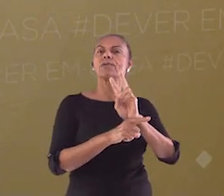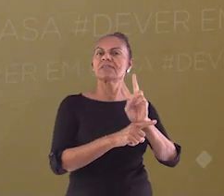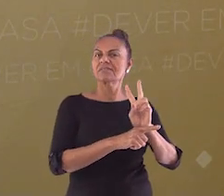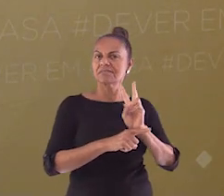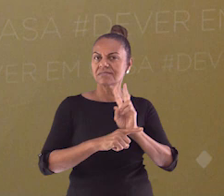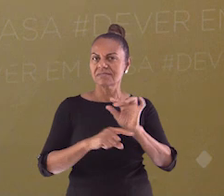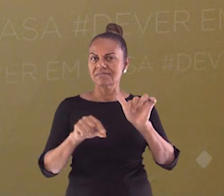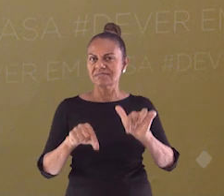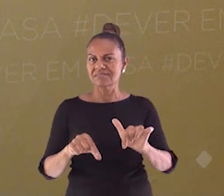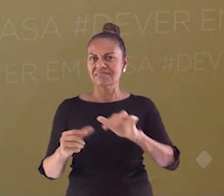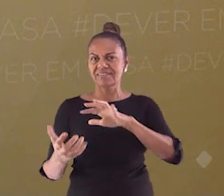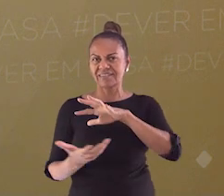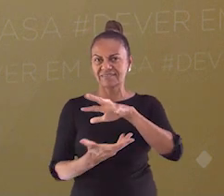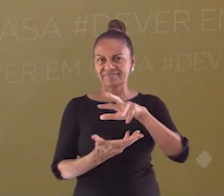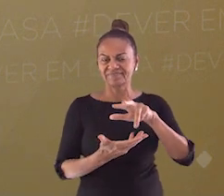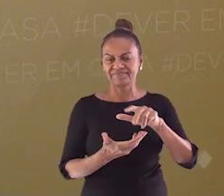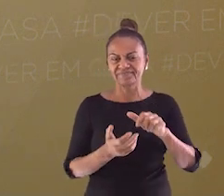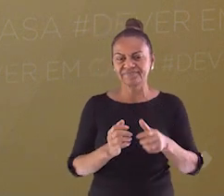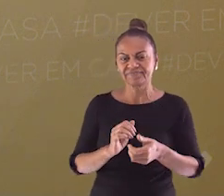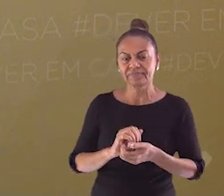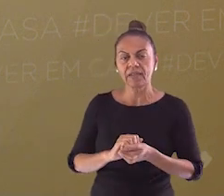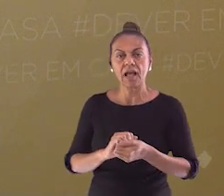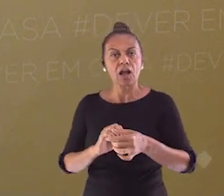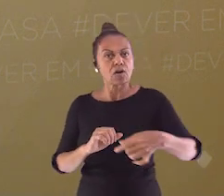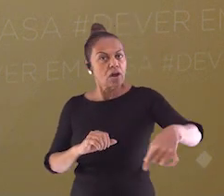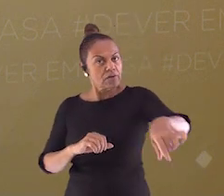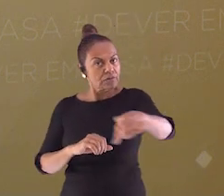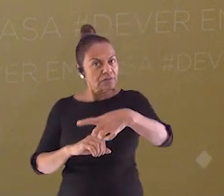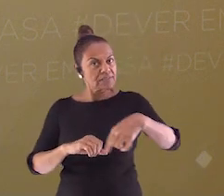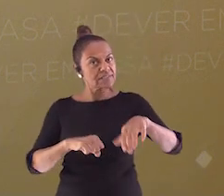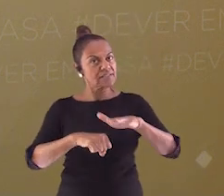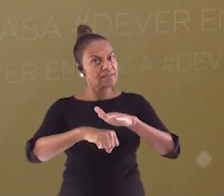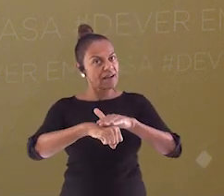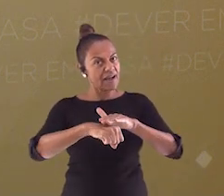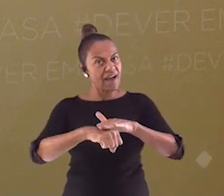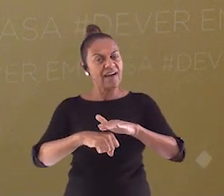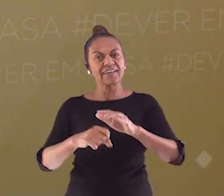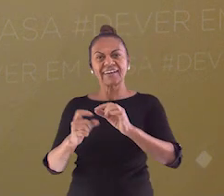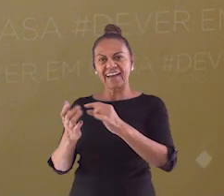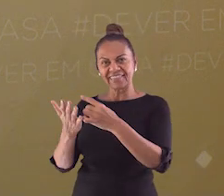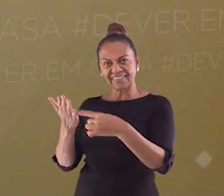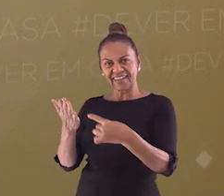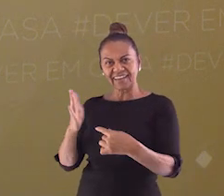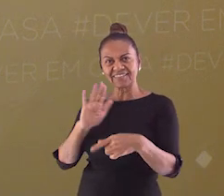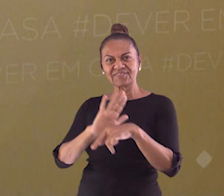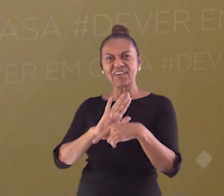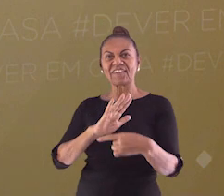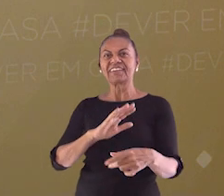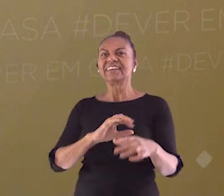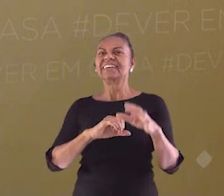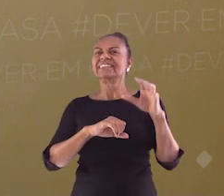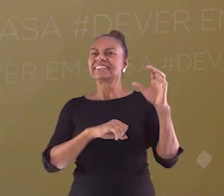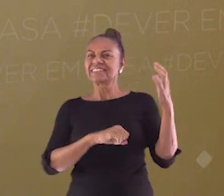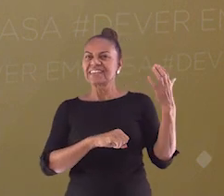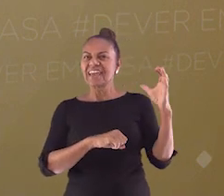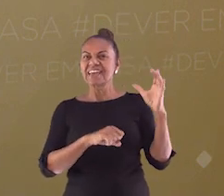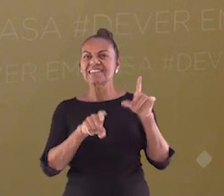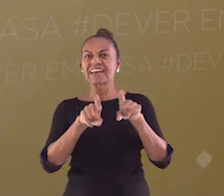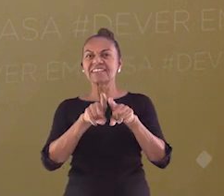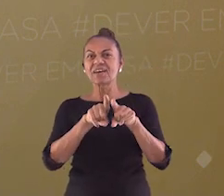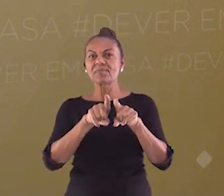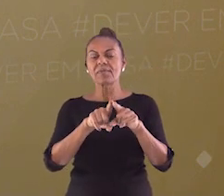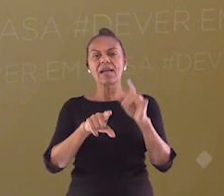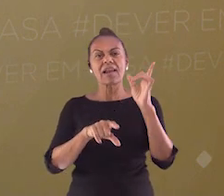prestem atenção na nossa aula de hoje e tenha em mãos o seu caderno de ciências e também lápis